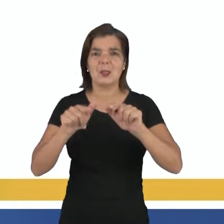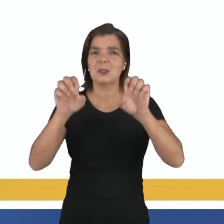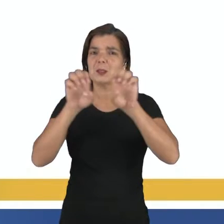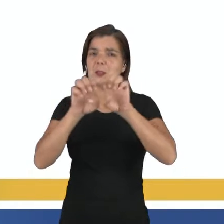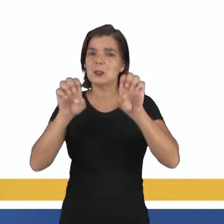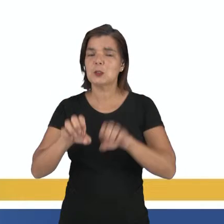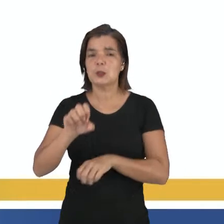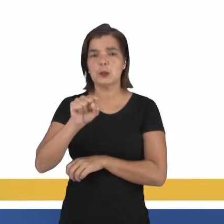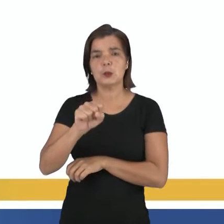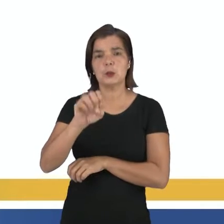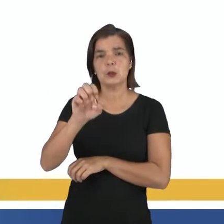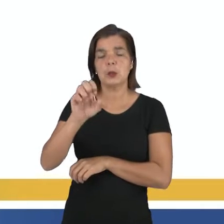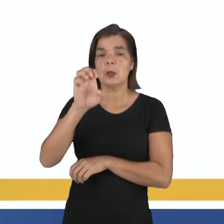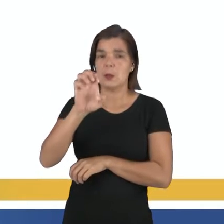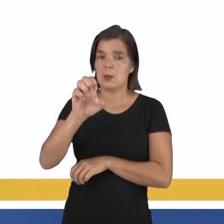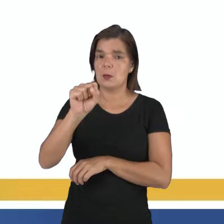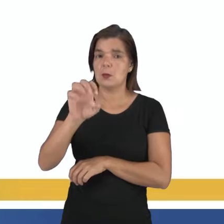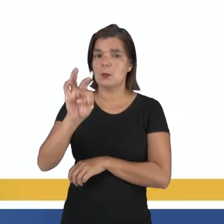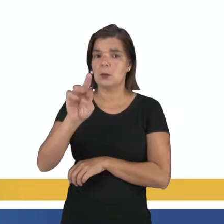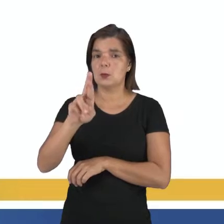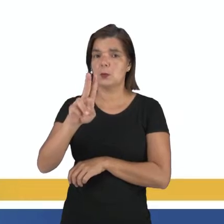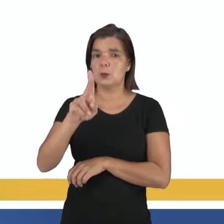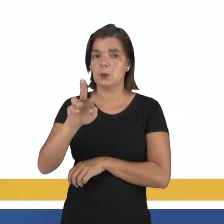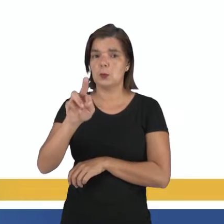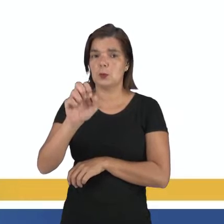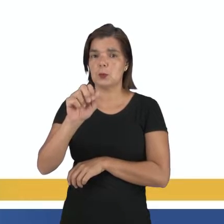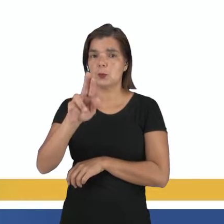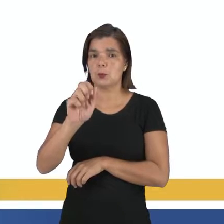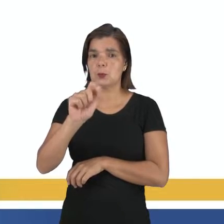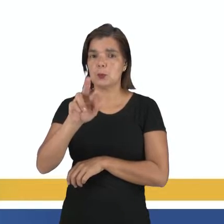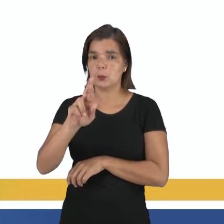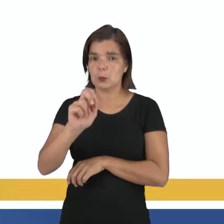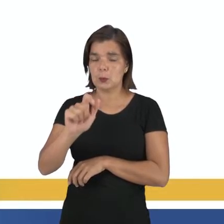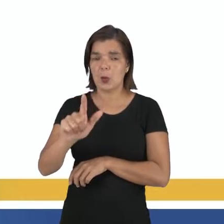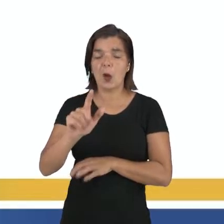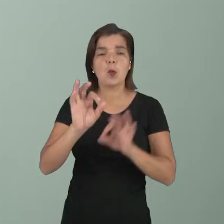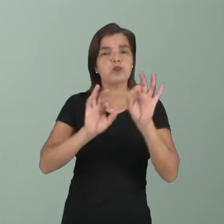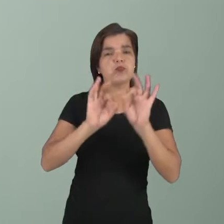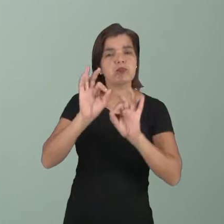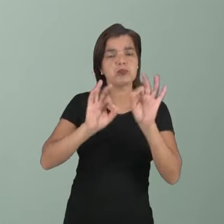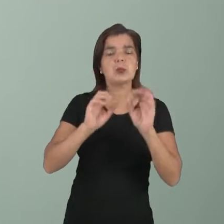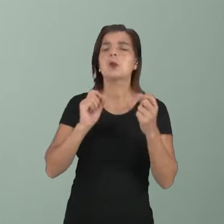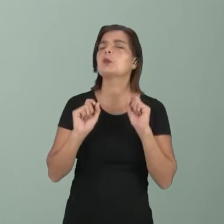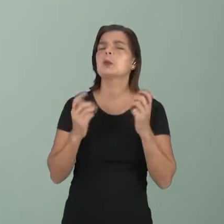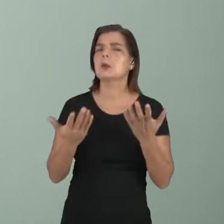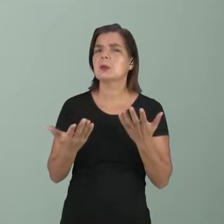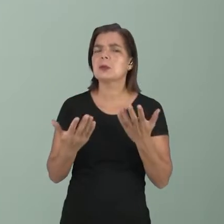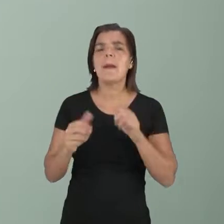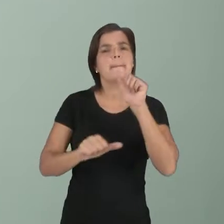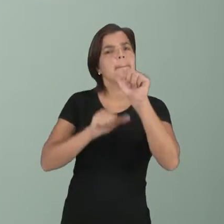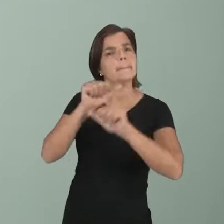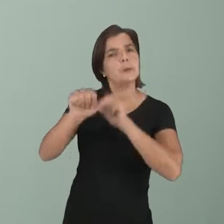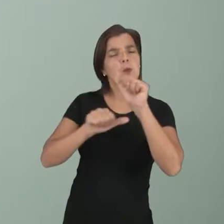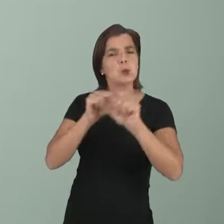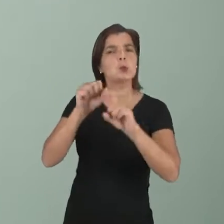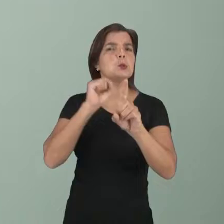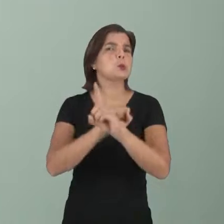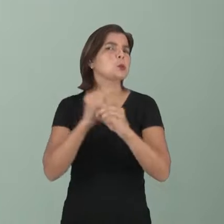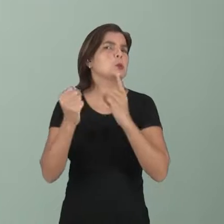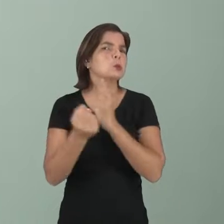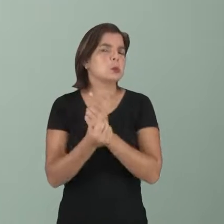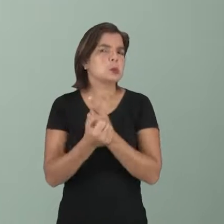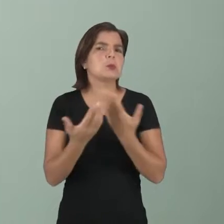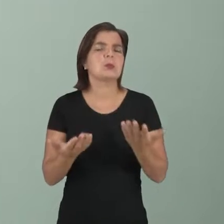falando daquele desemprego que foi causado por alguma mudança de estrutura na sociedade. Professora,